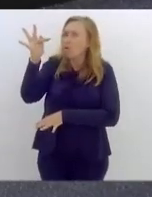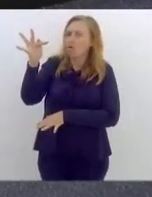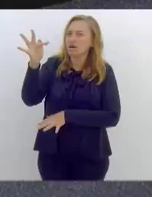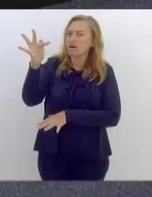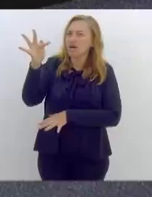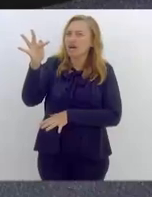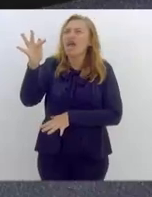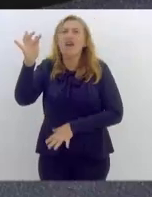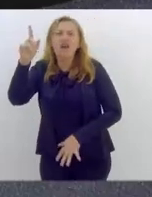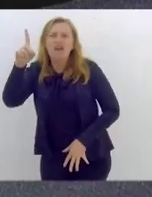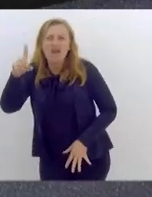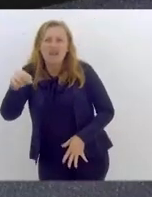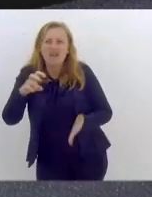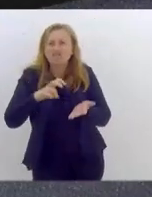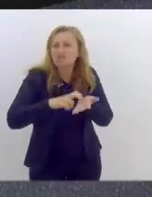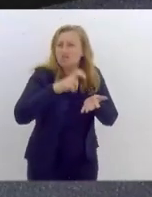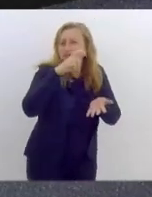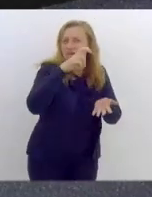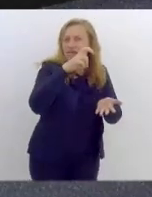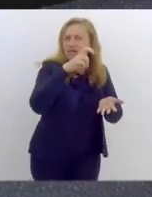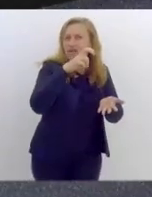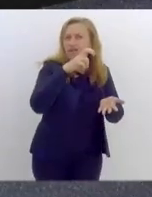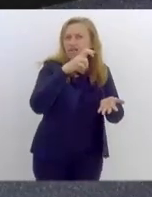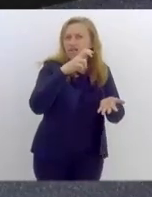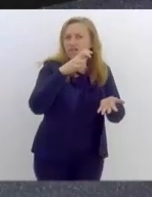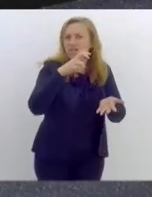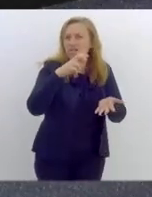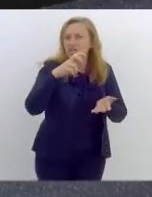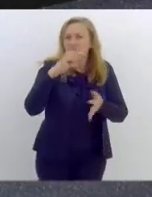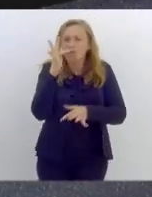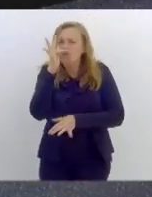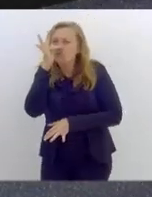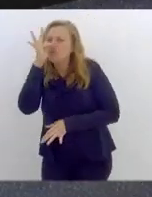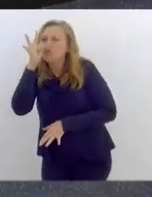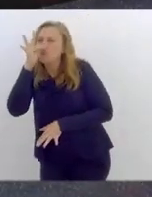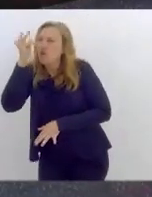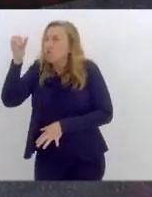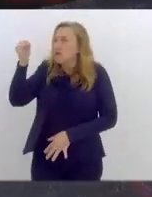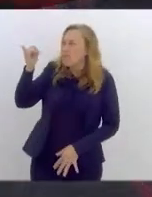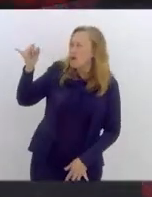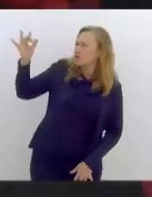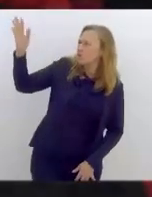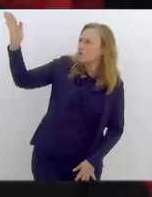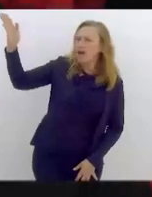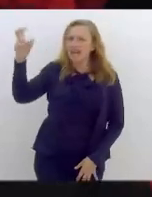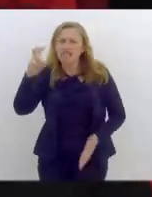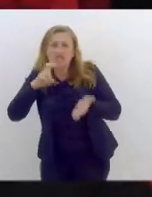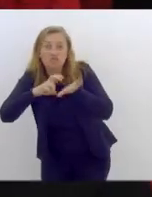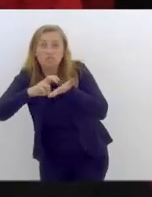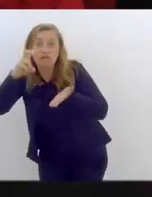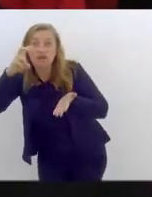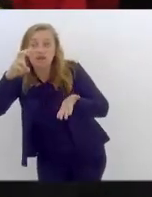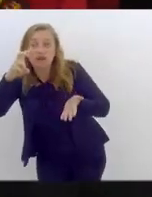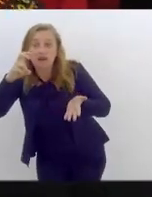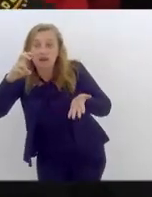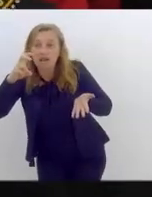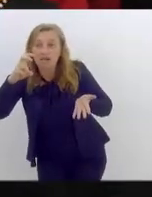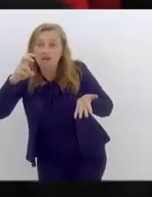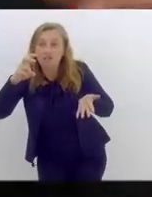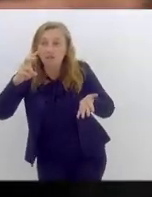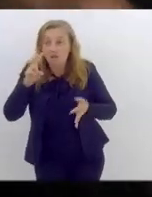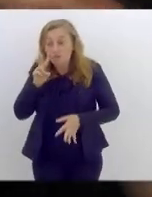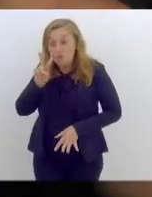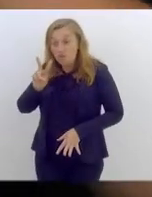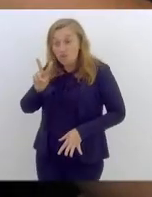É de manhã, flor da madrugada, é de manhã. Vou ver